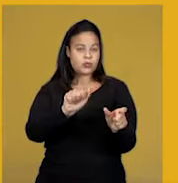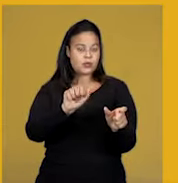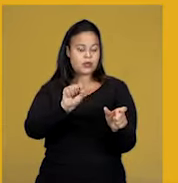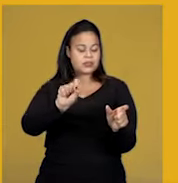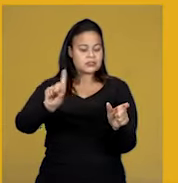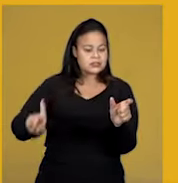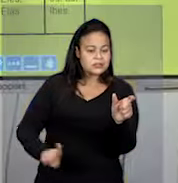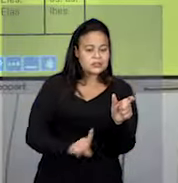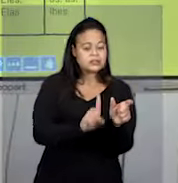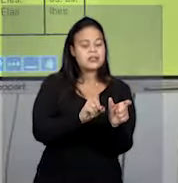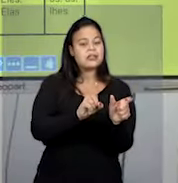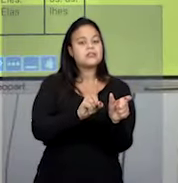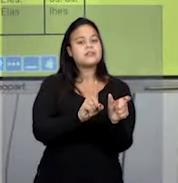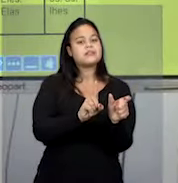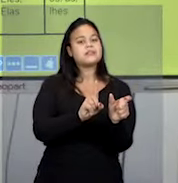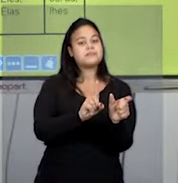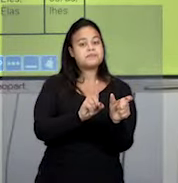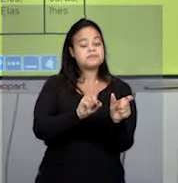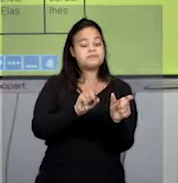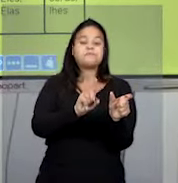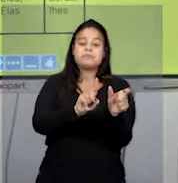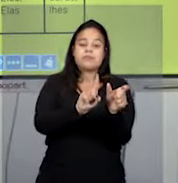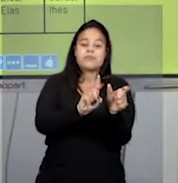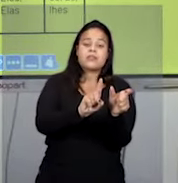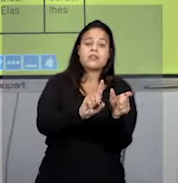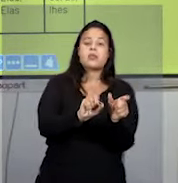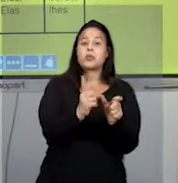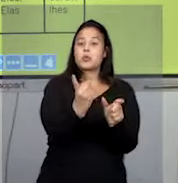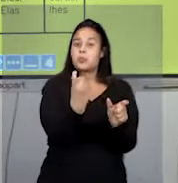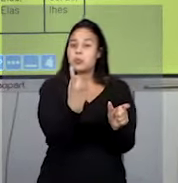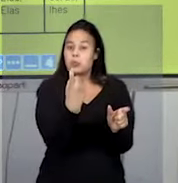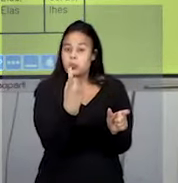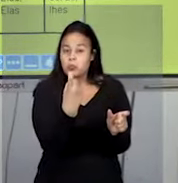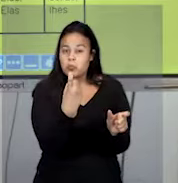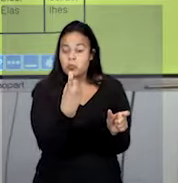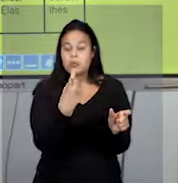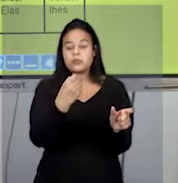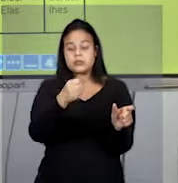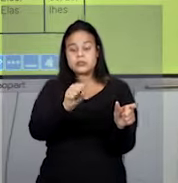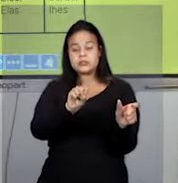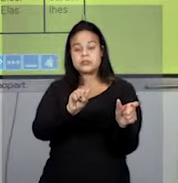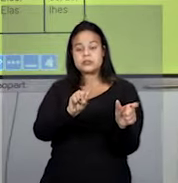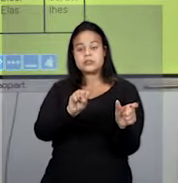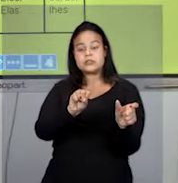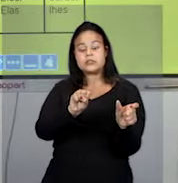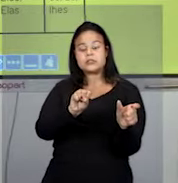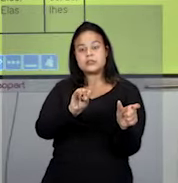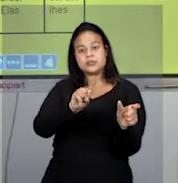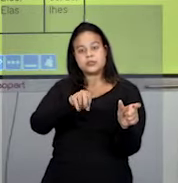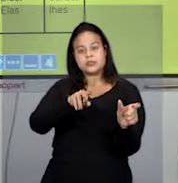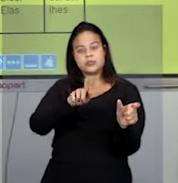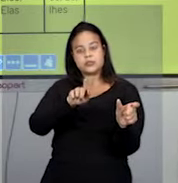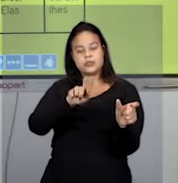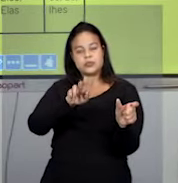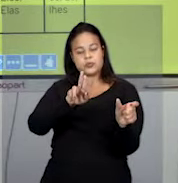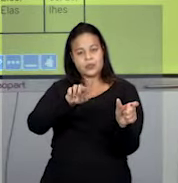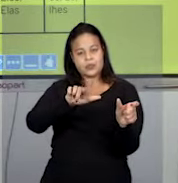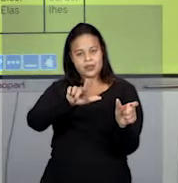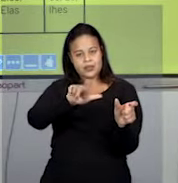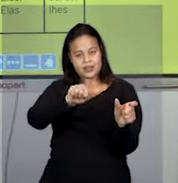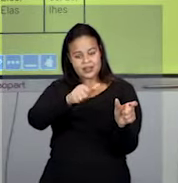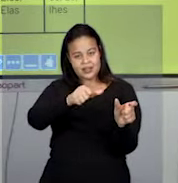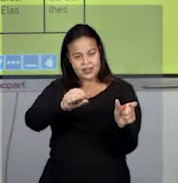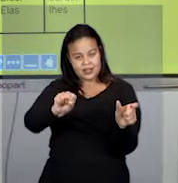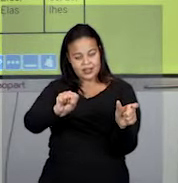você sabe que é mais de um e plural quando são muitos, né? Aliás, singular quando é menos de um,